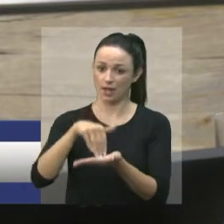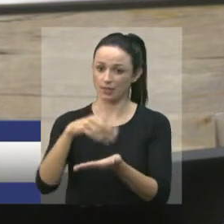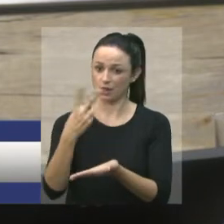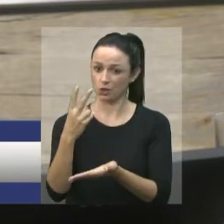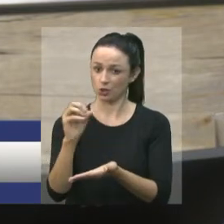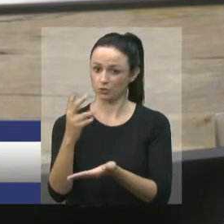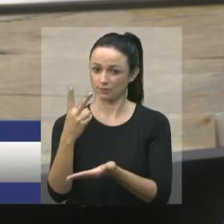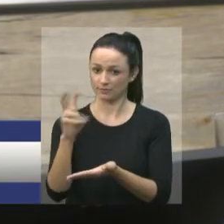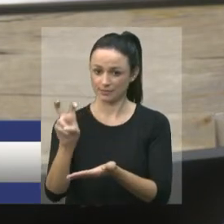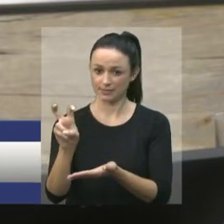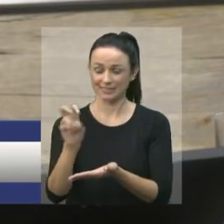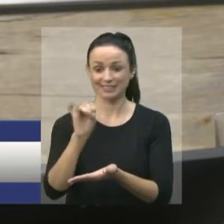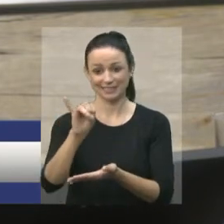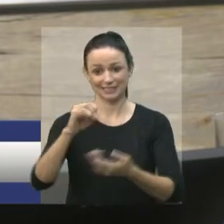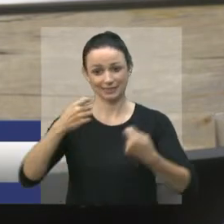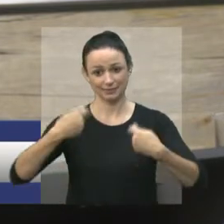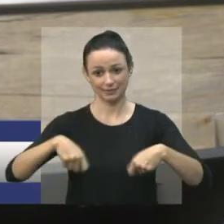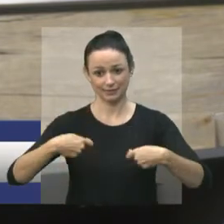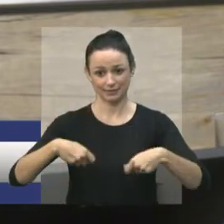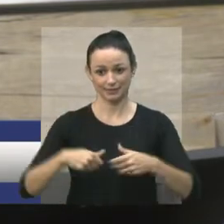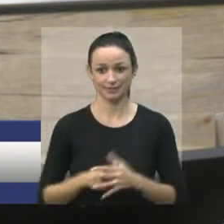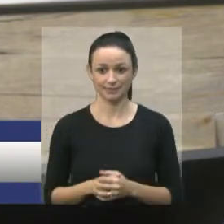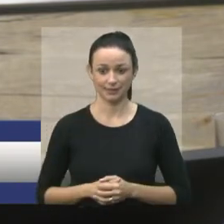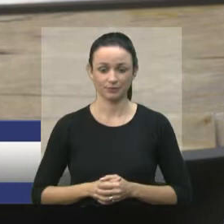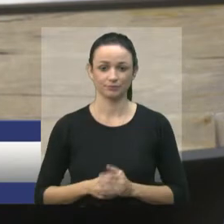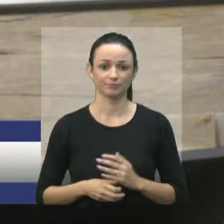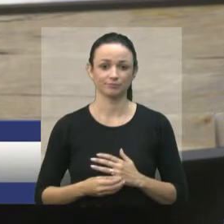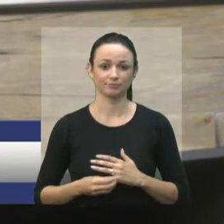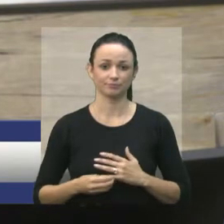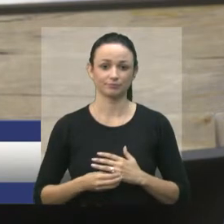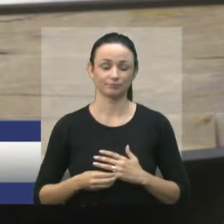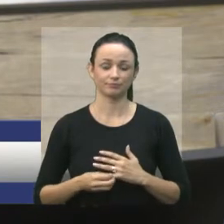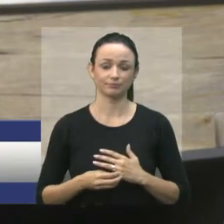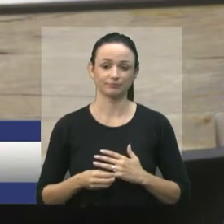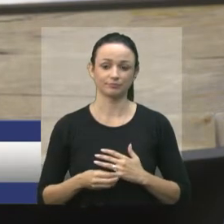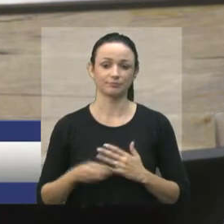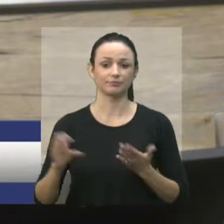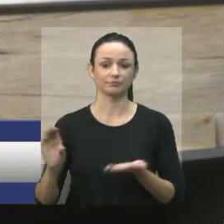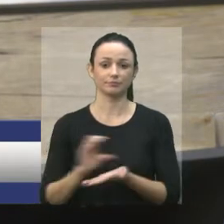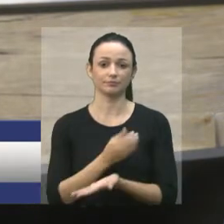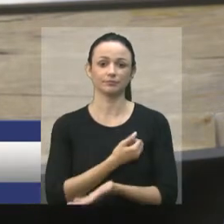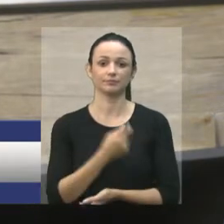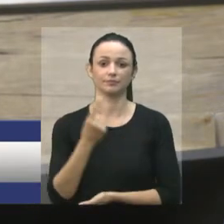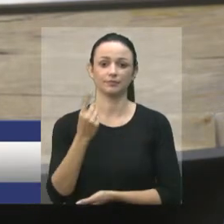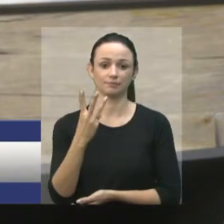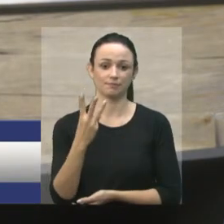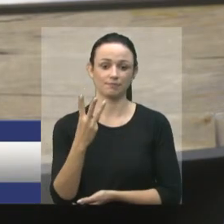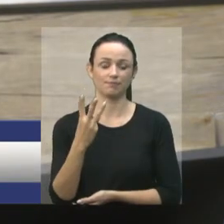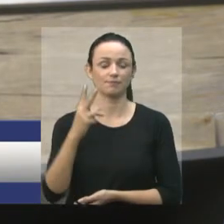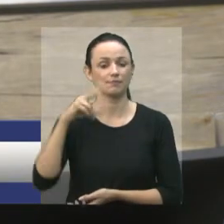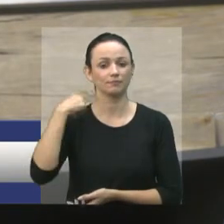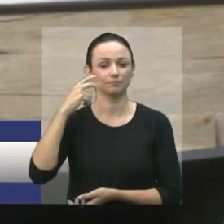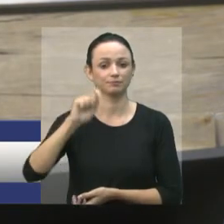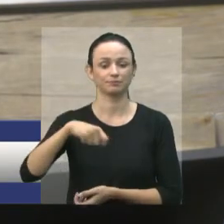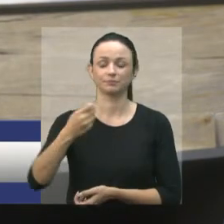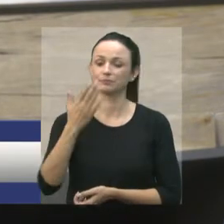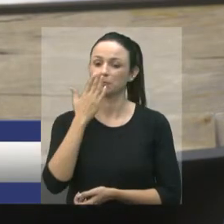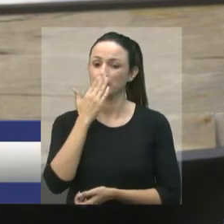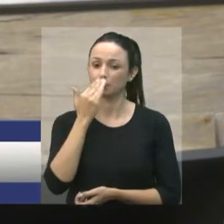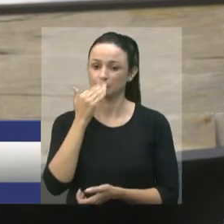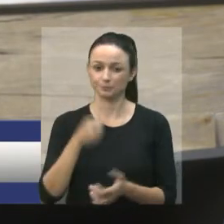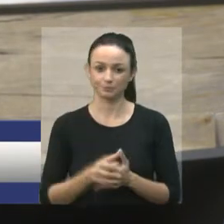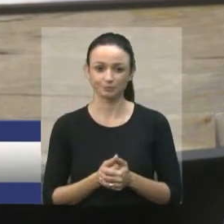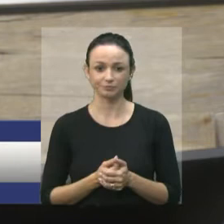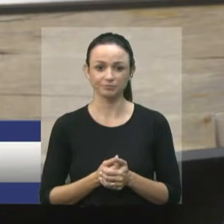2022 a 2025, se necessárias. Emenda número 13, vereador José Carlos